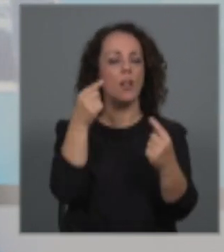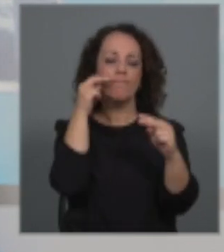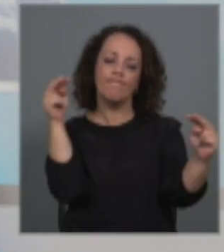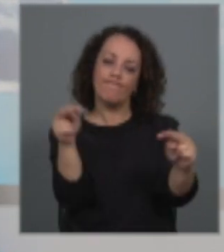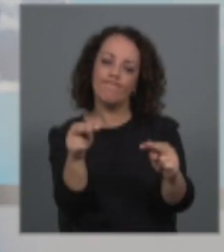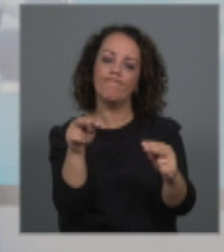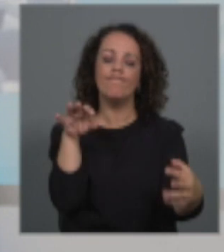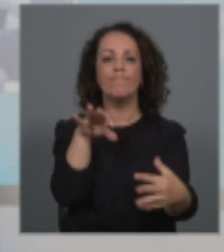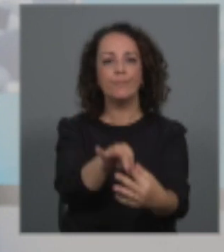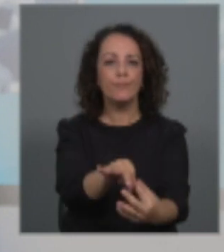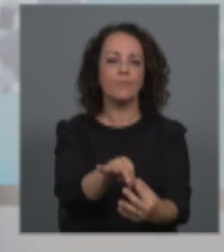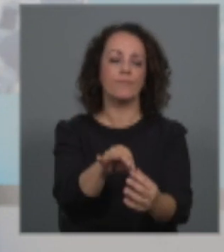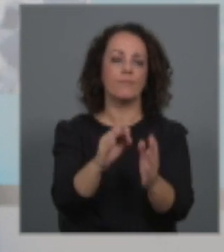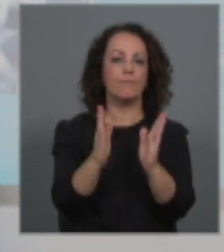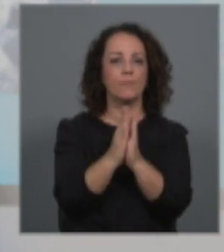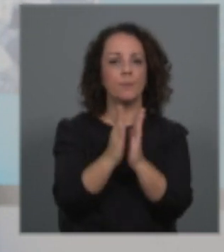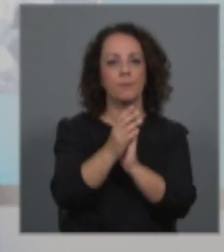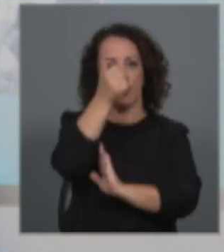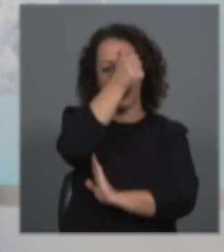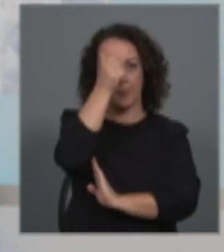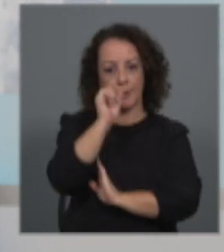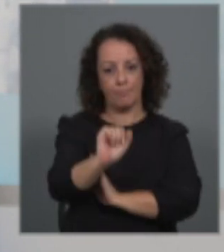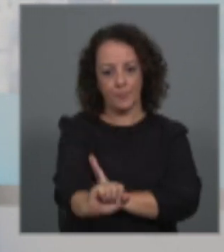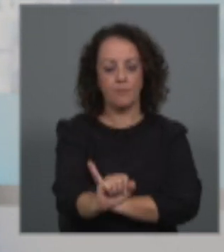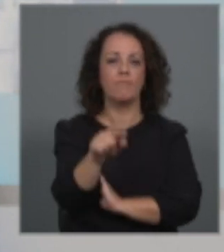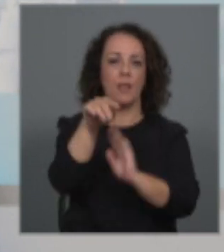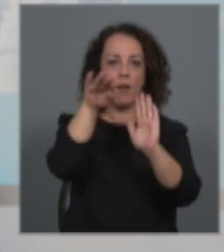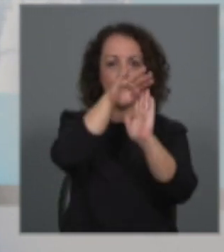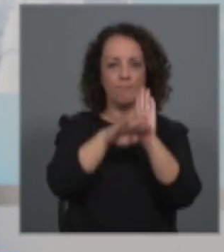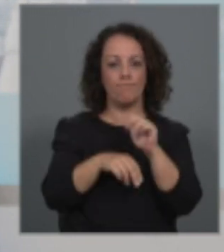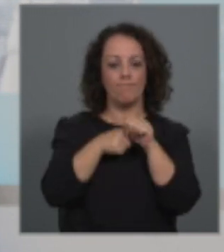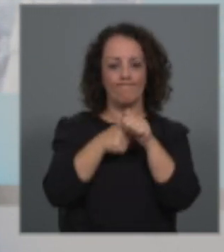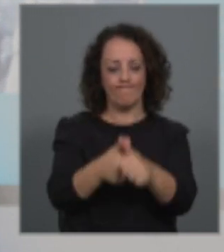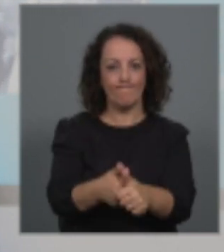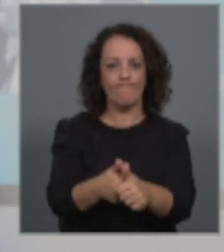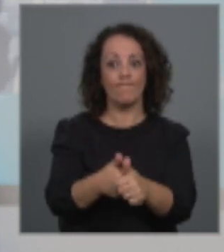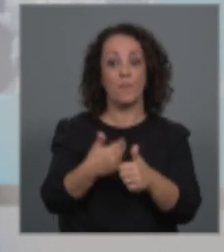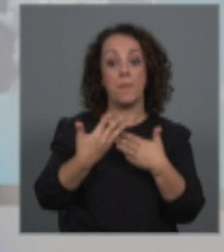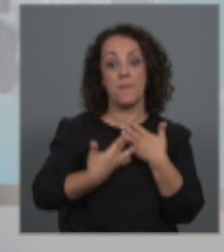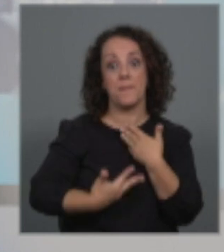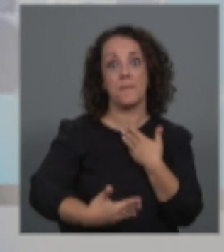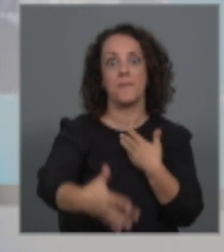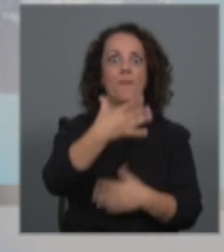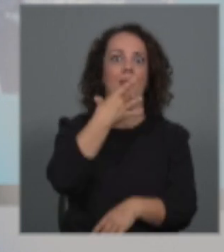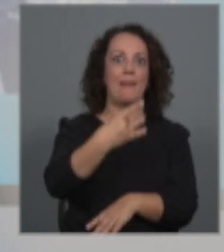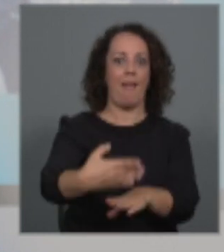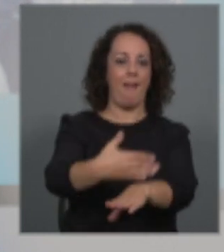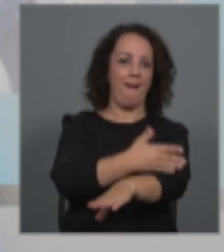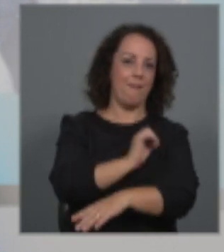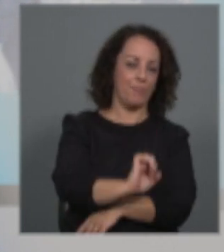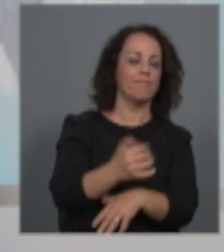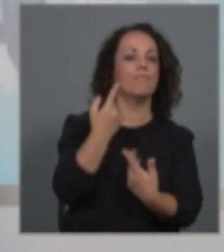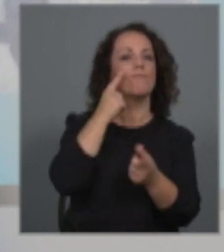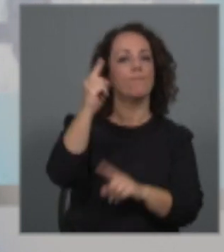proposta litúrgica do domingo e ela está toda alinhada no itinerário de Advento. Connosco volta a estar o